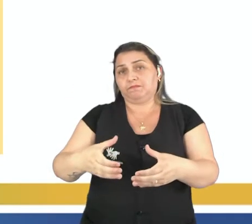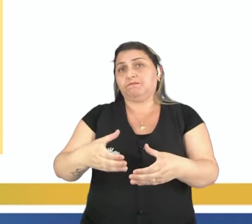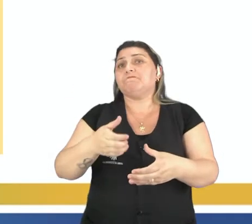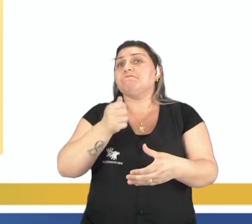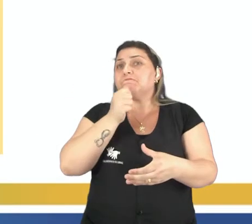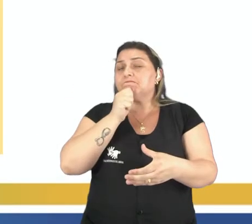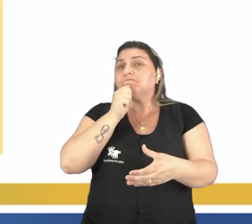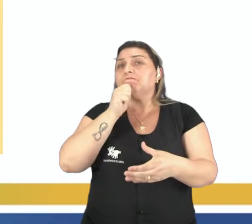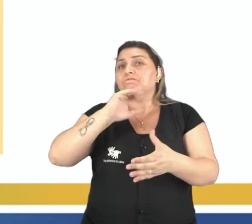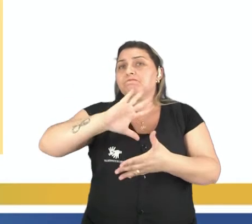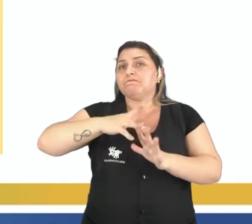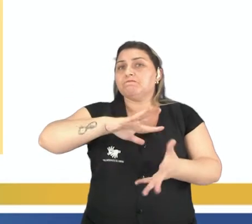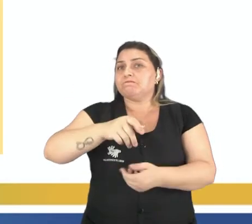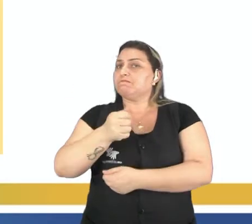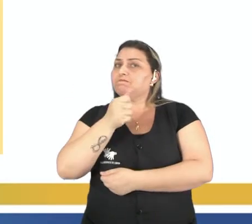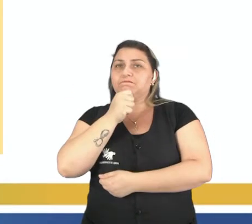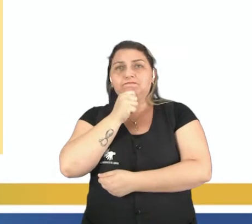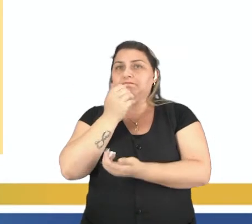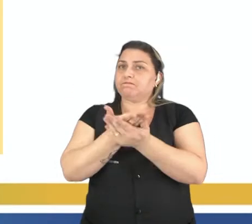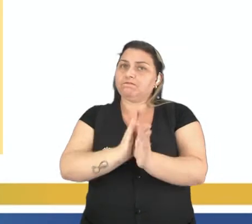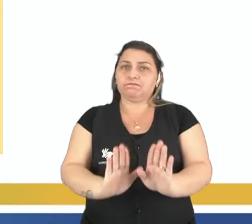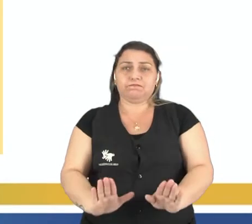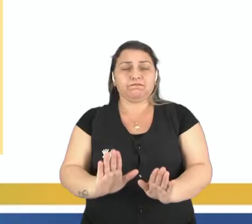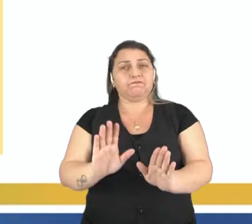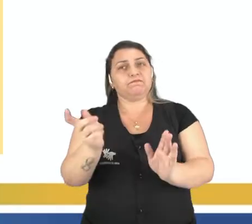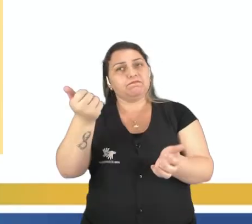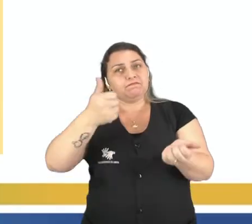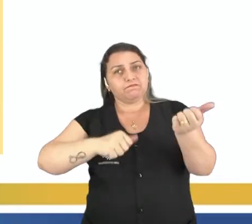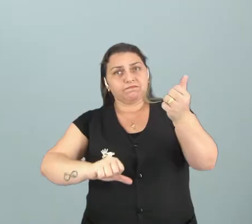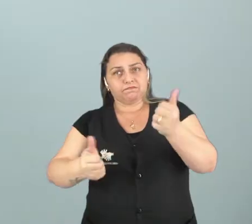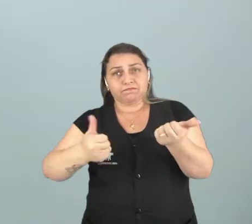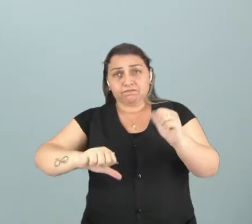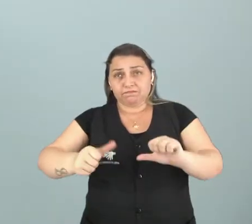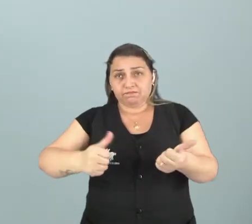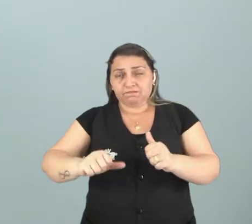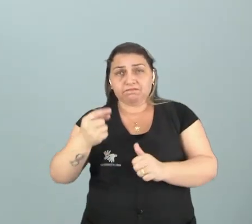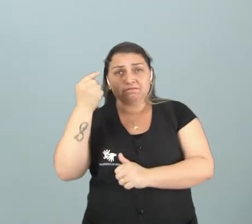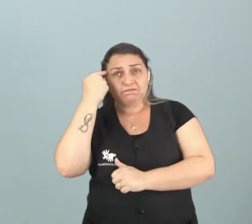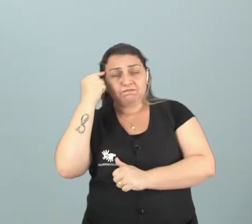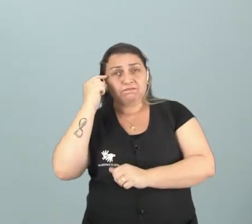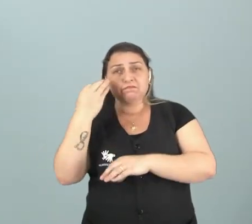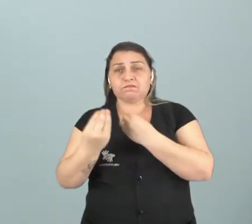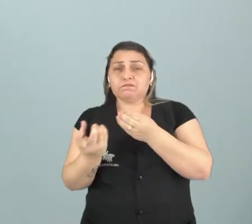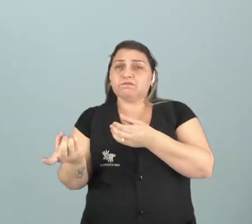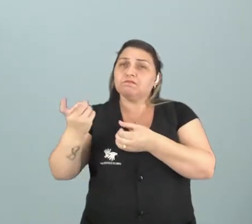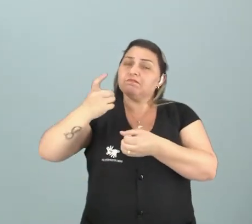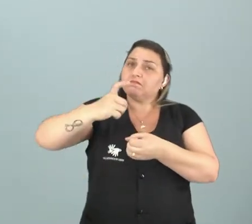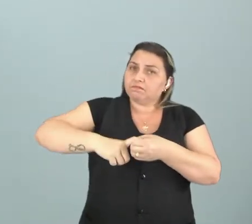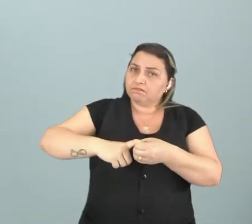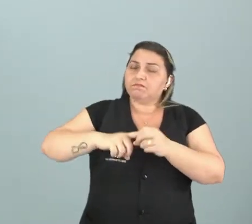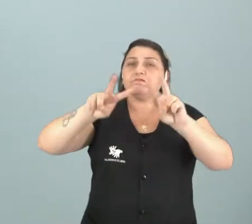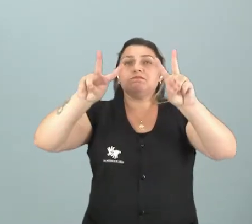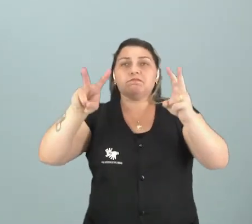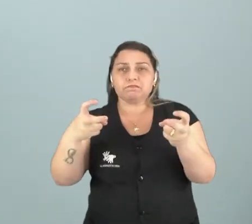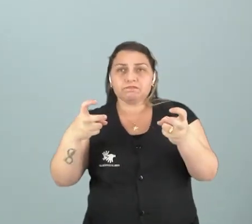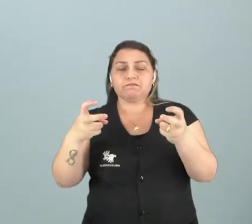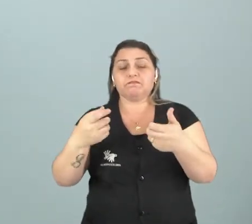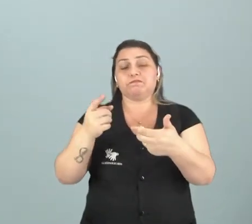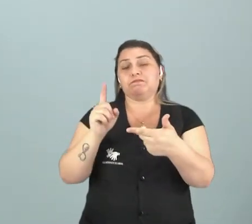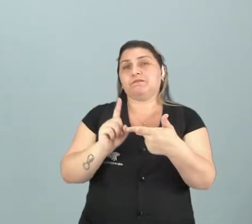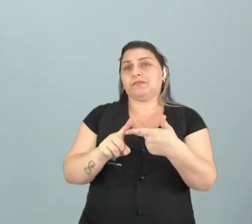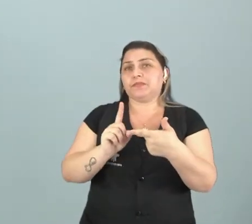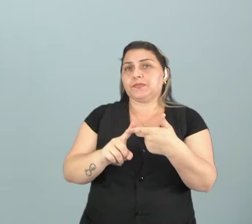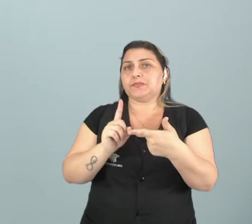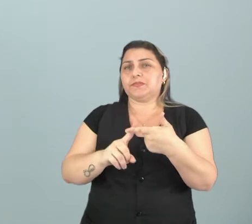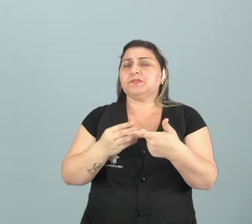meio à pandemia. Então, você precisa analisar, refletir como está sendo esse retorno sobre esse tema. Segundo